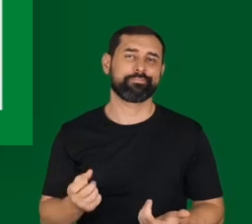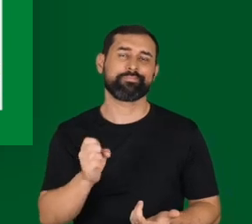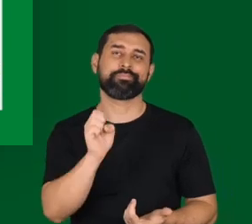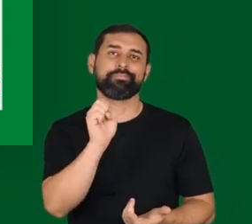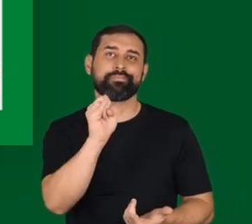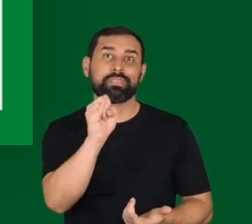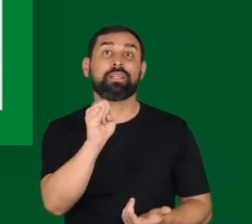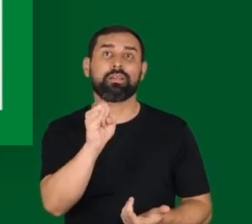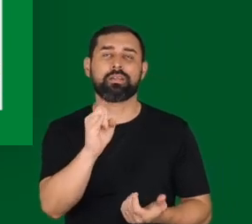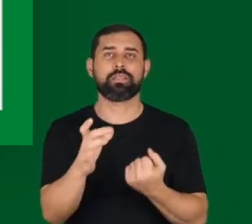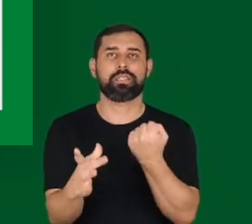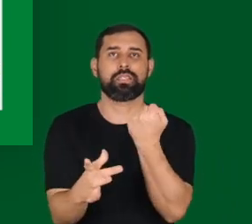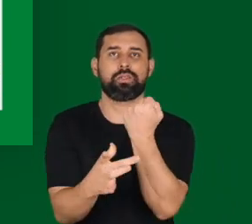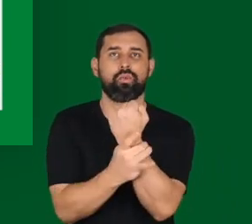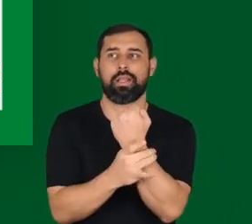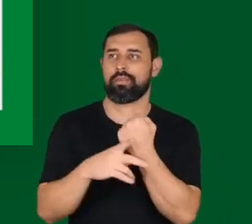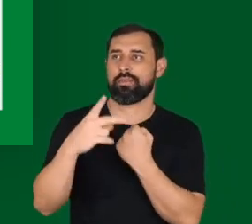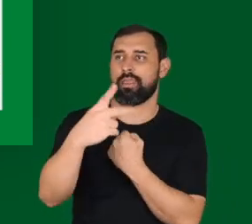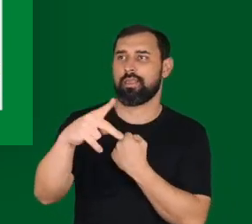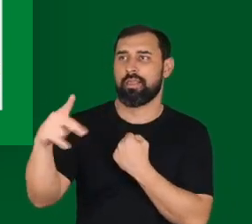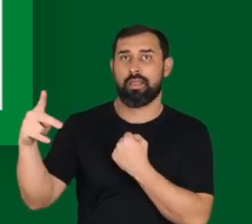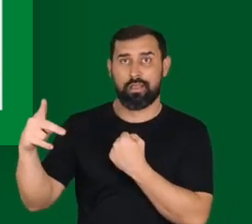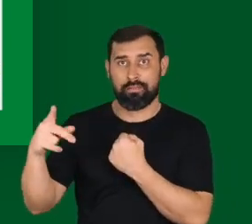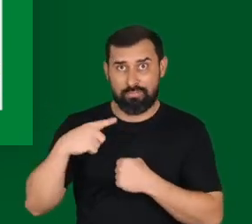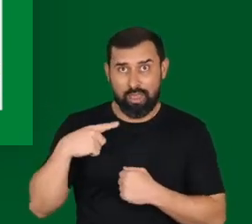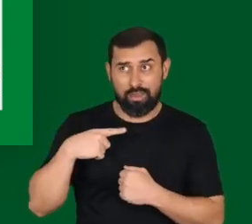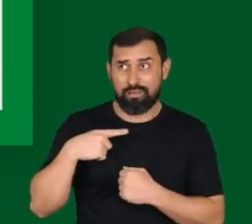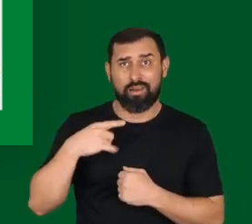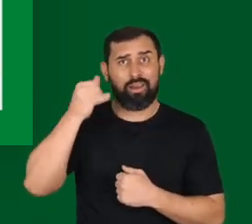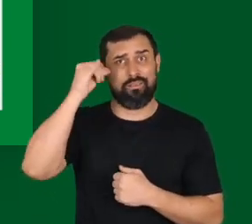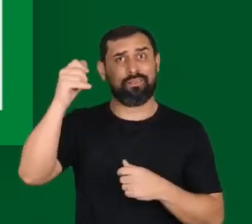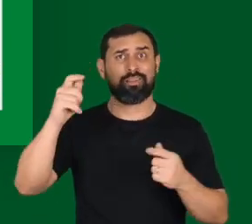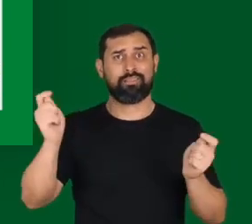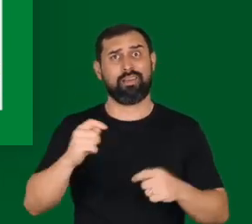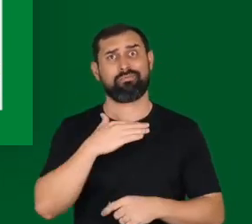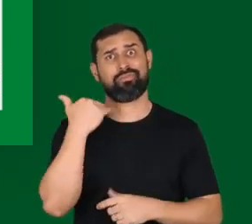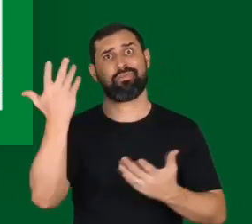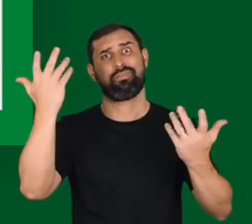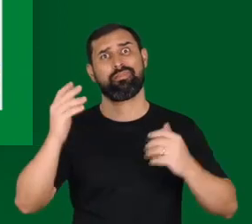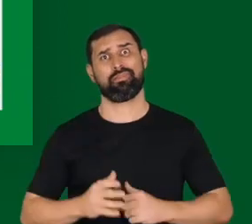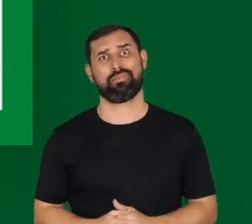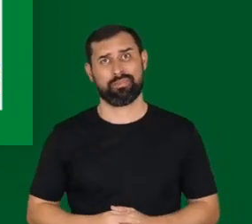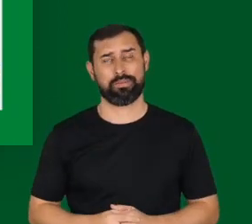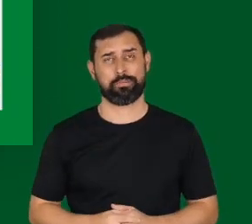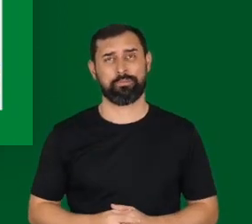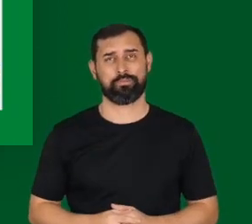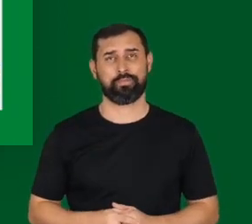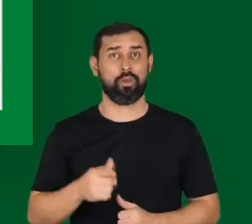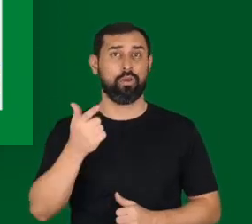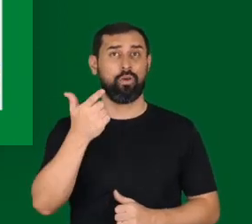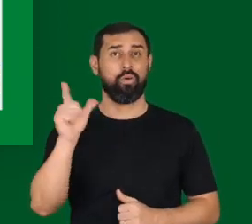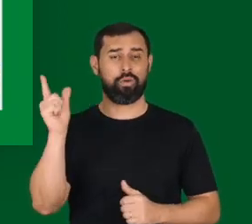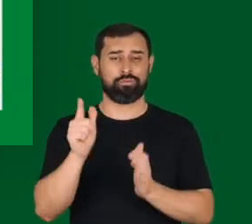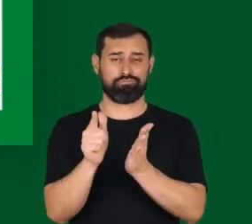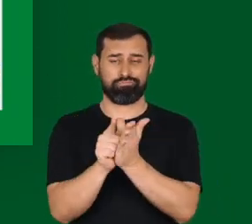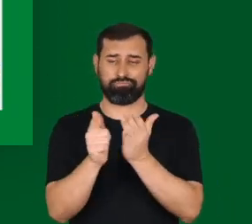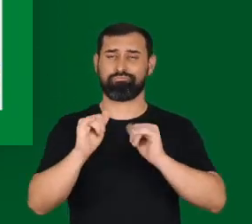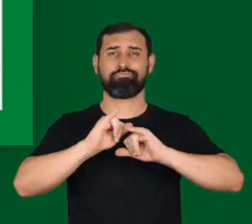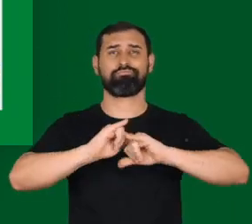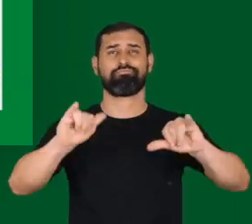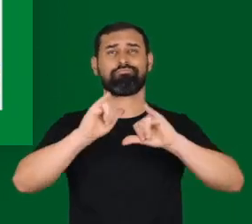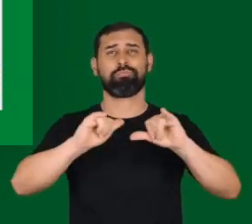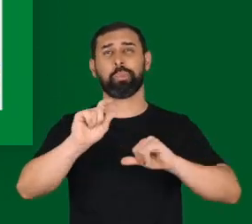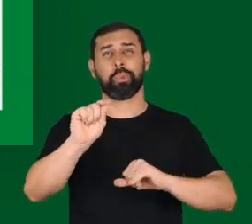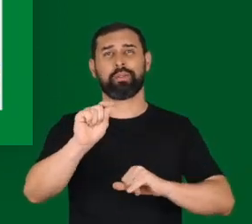tivesse utilizado o conceito de segurança da vítima aí. Uma também muito importante, né, uma